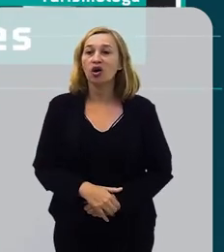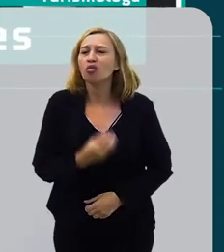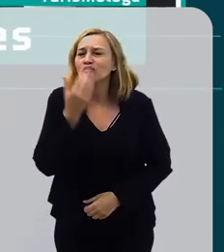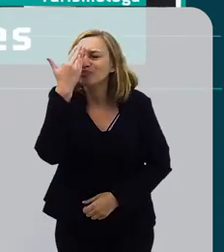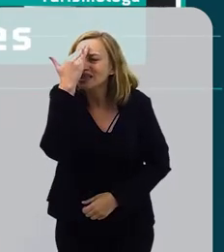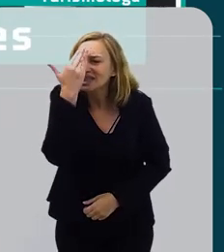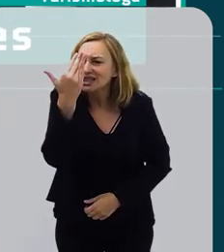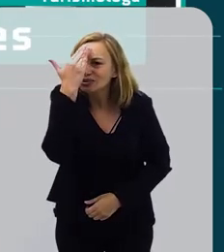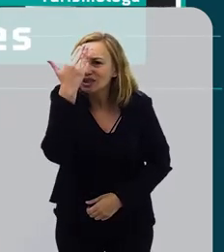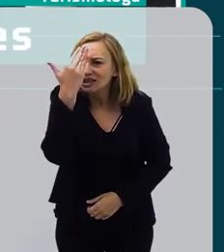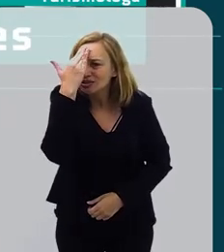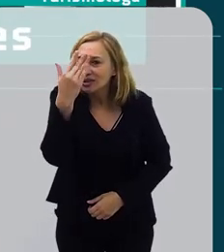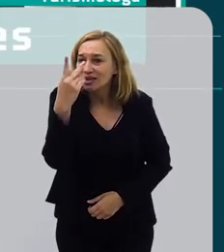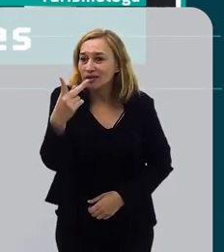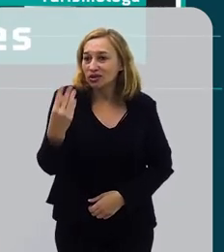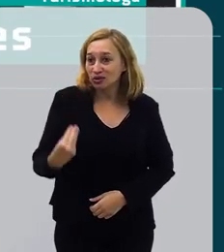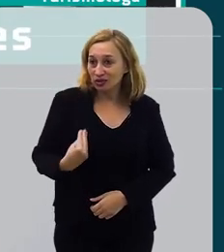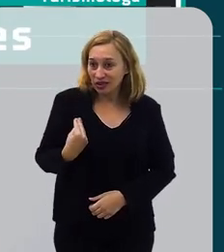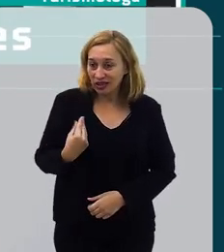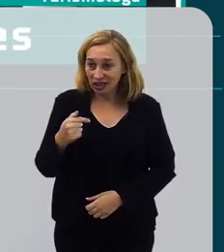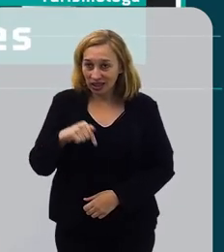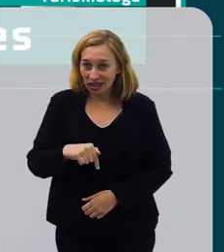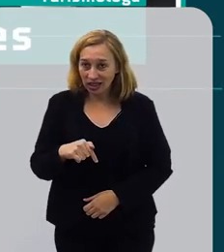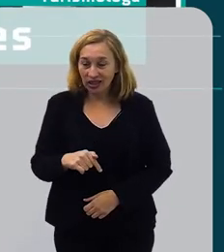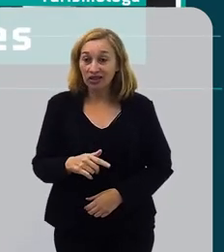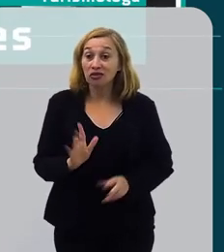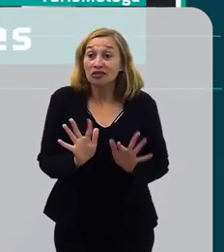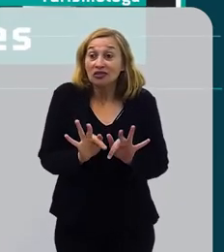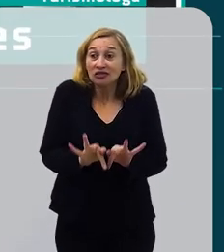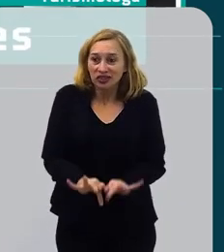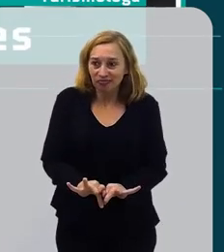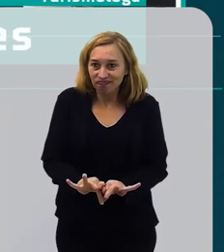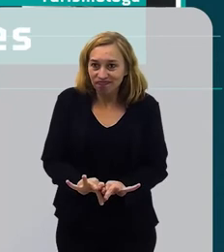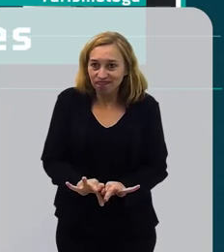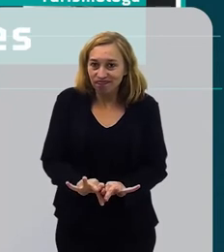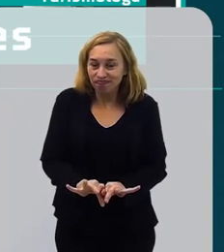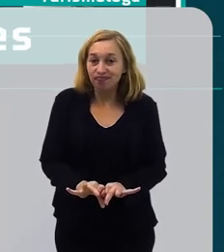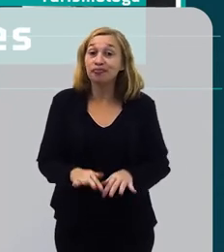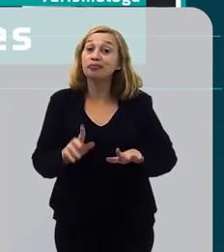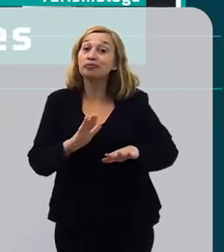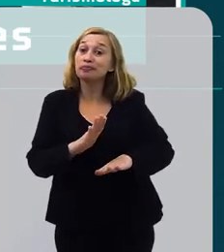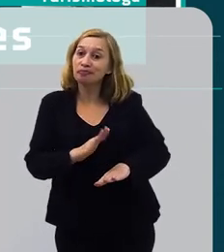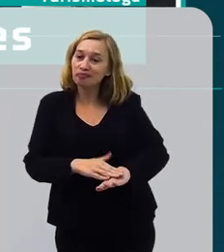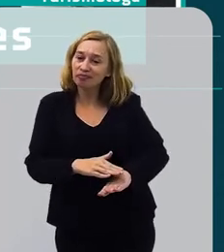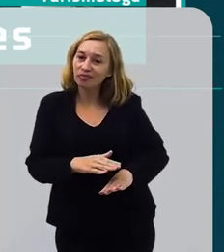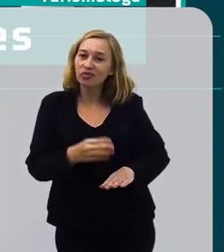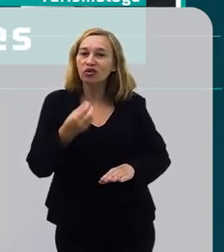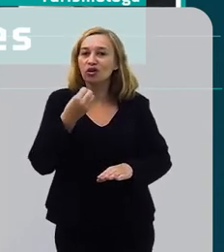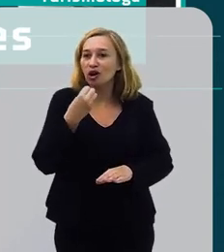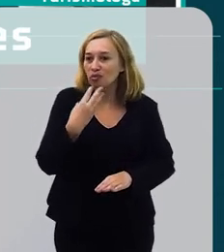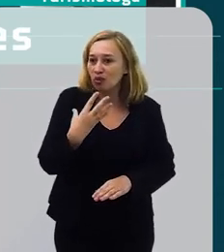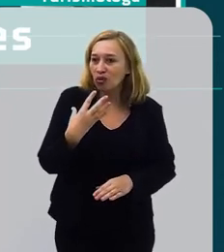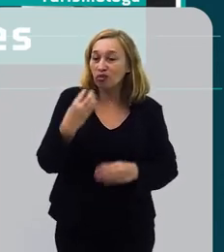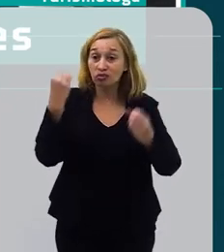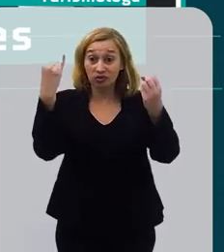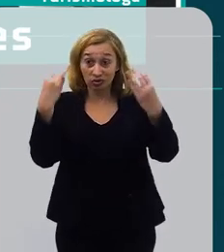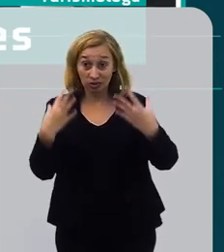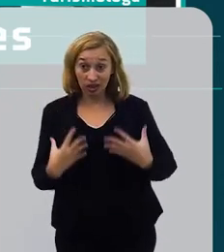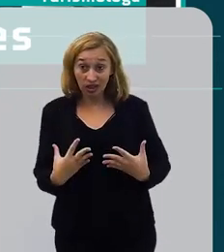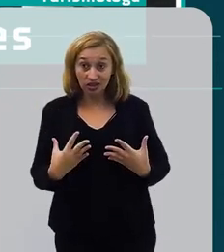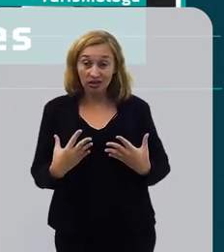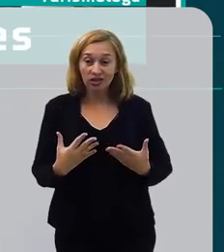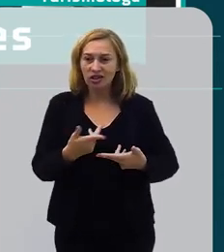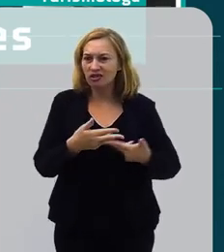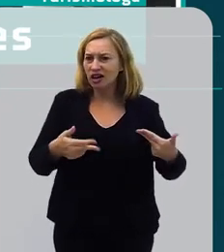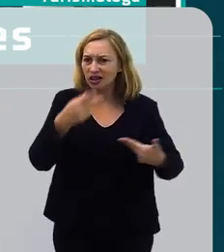Exatamente. Dani, muitíssimo obrigado pela tua participação. Infelizmente chegamos ao final, mas eu acho que foi